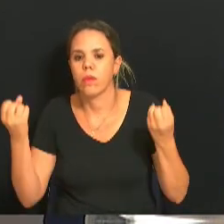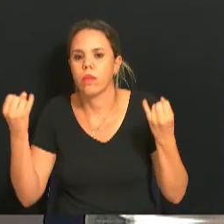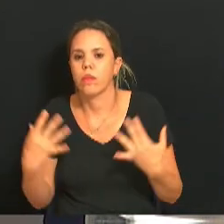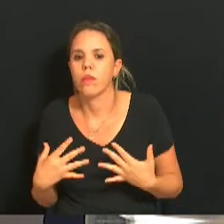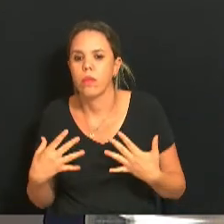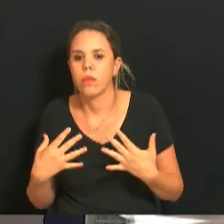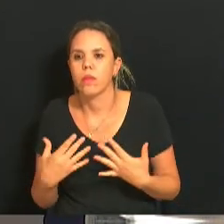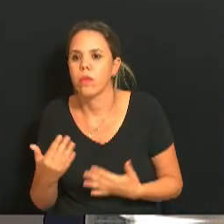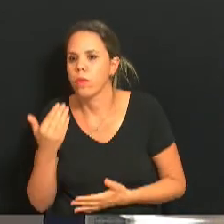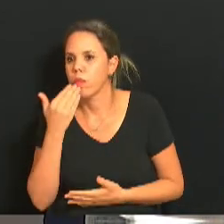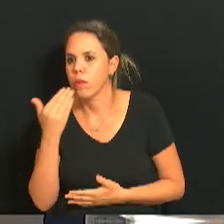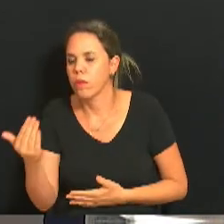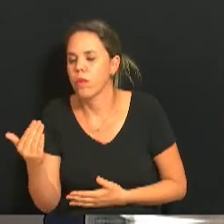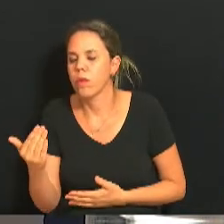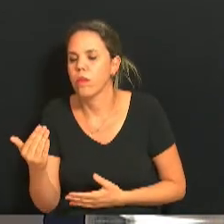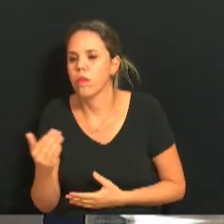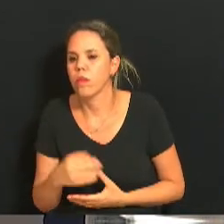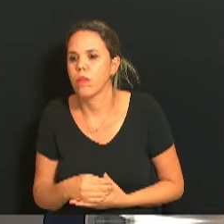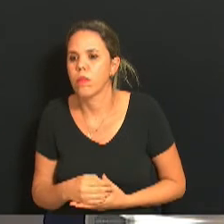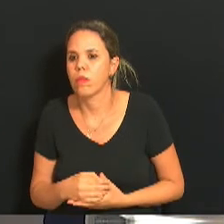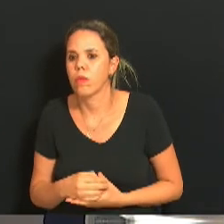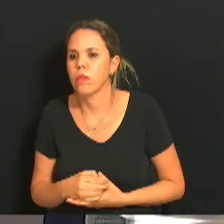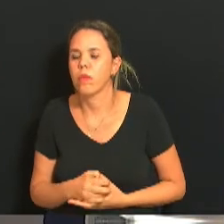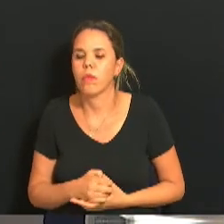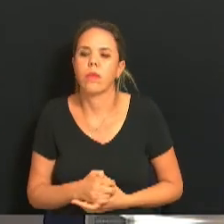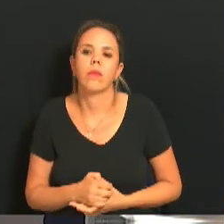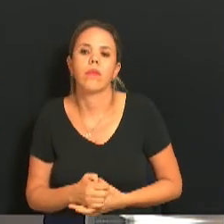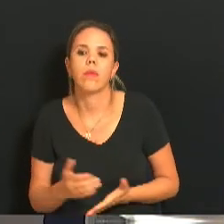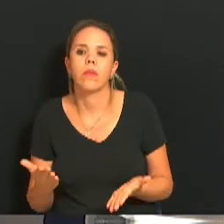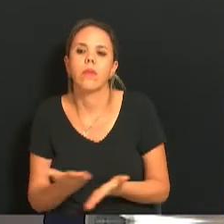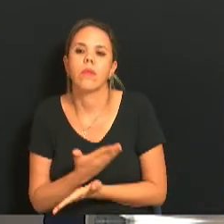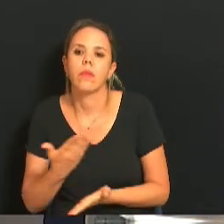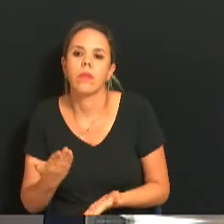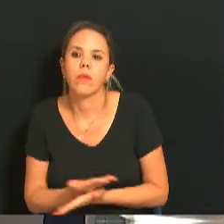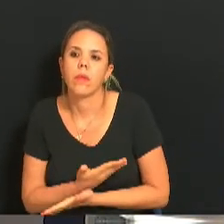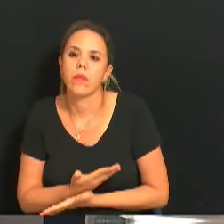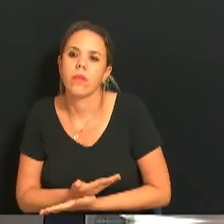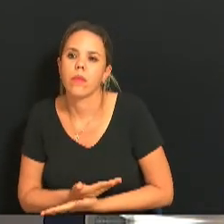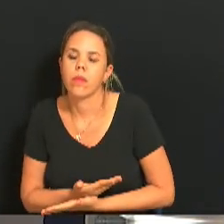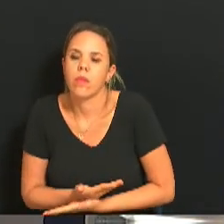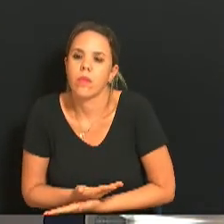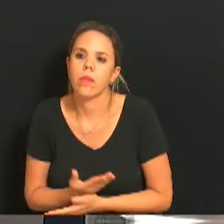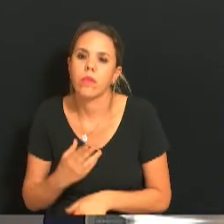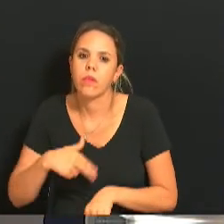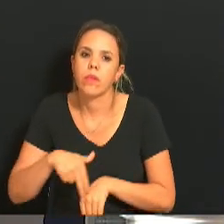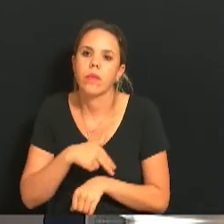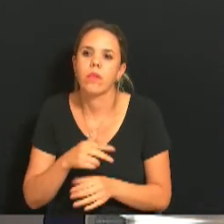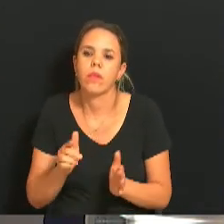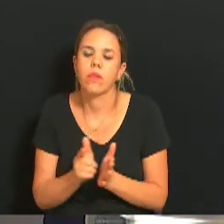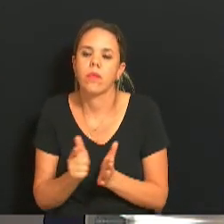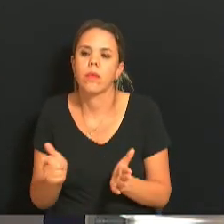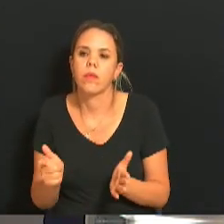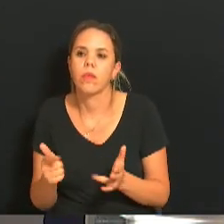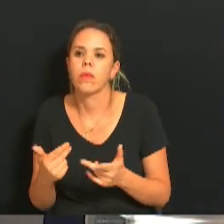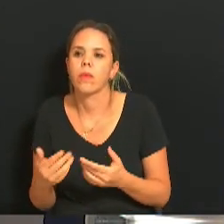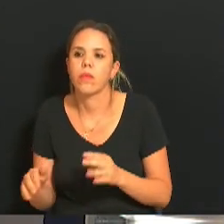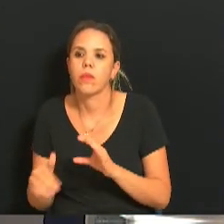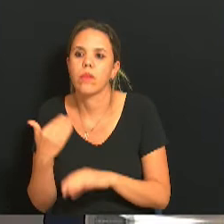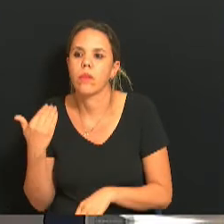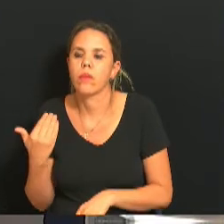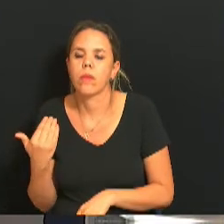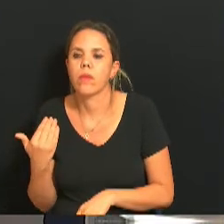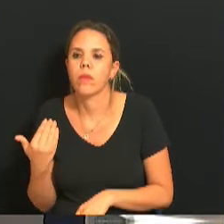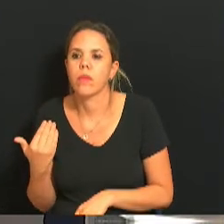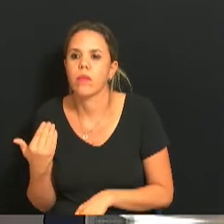obtido de apostila dos ações das Guerras pode vir para nós quiser